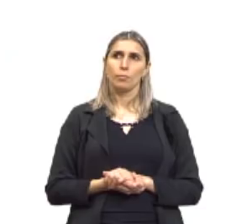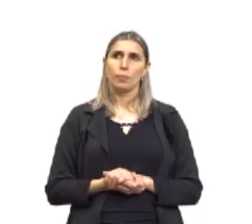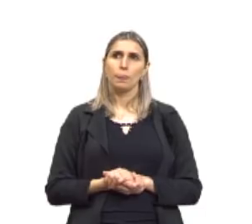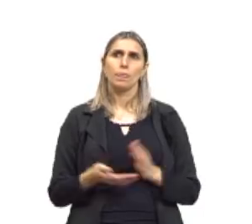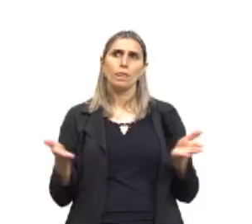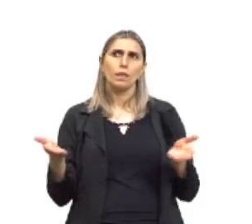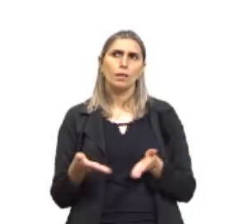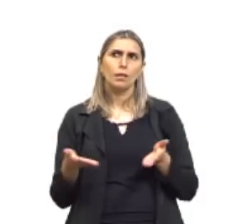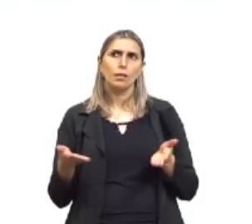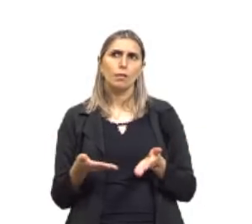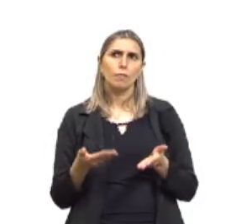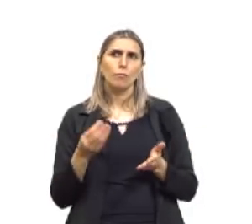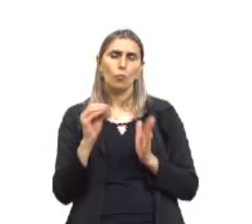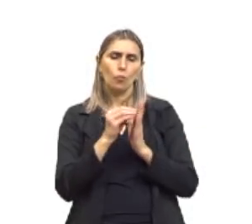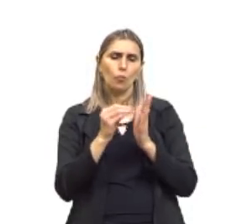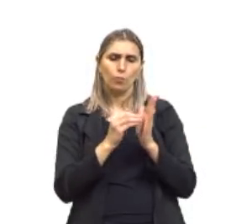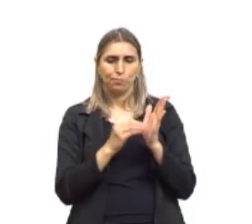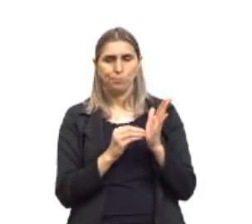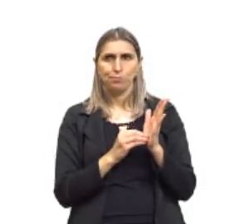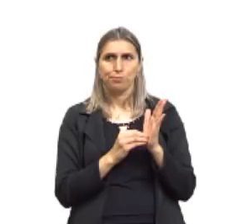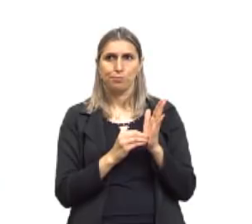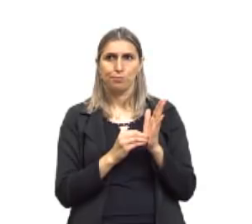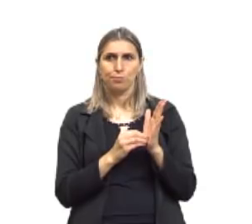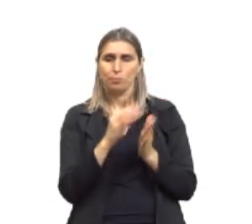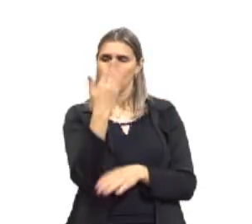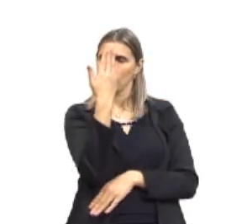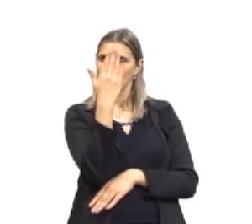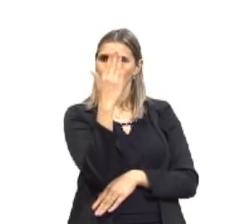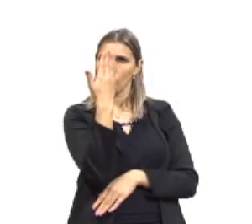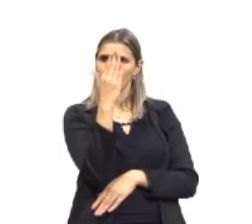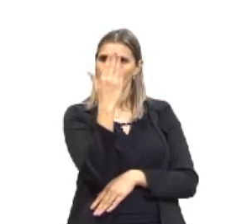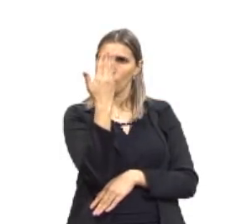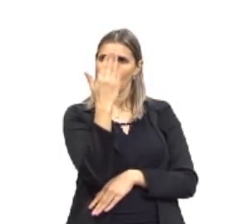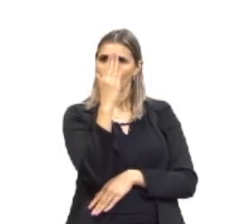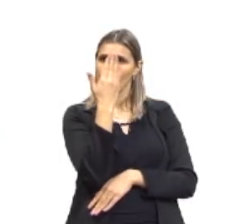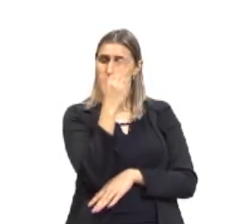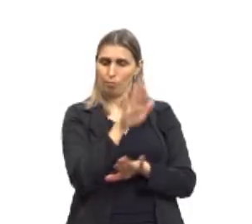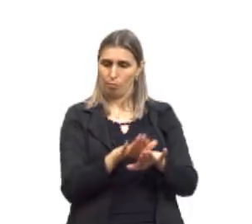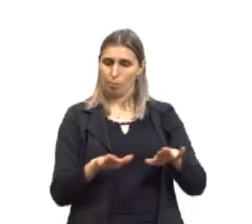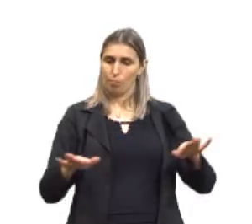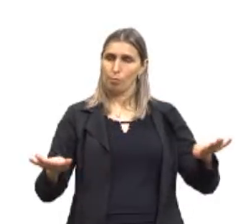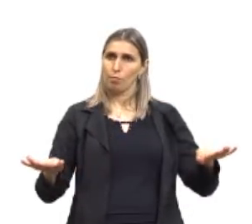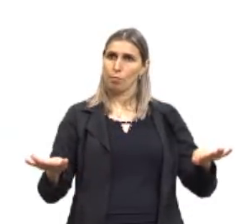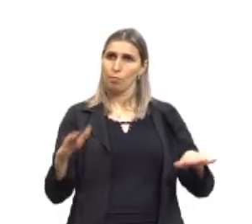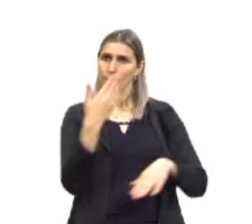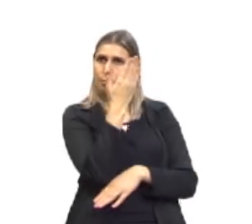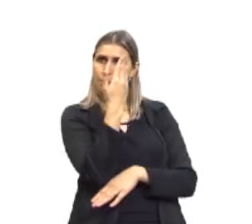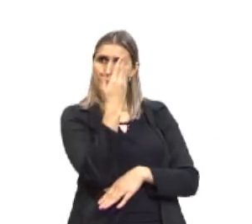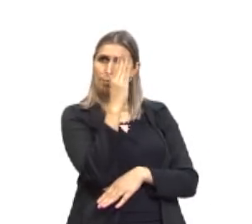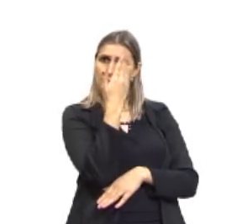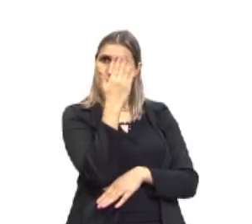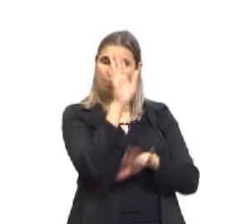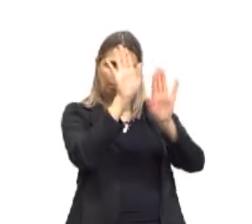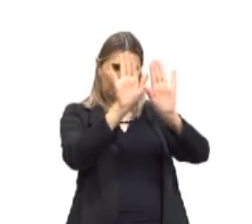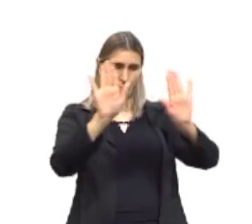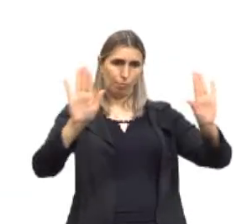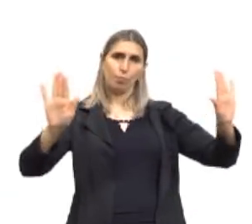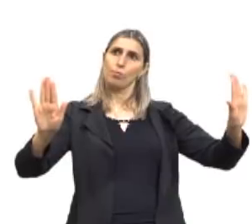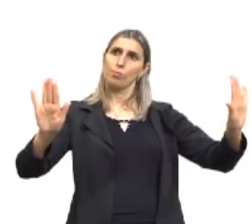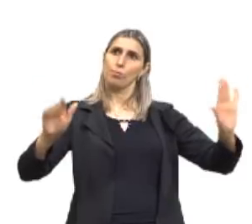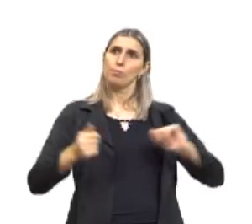Agora nós vamos ver o conteúdo de espelhos planos, certo? Espelhos planos, eles